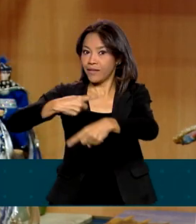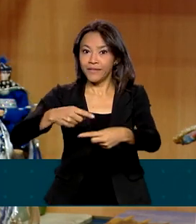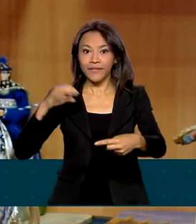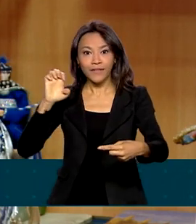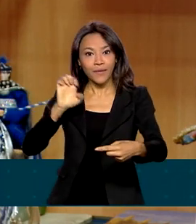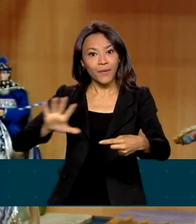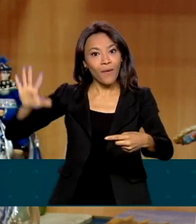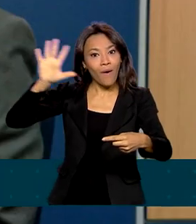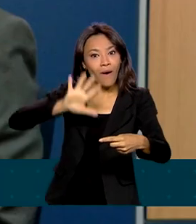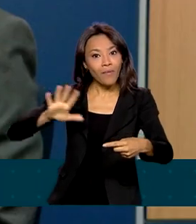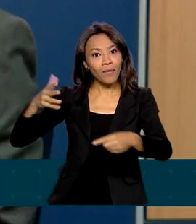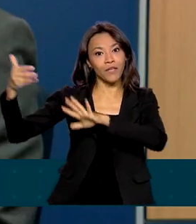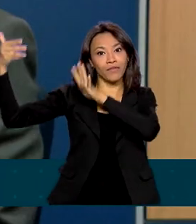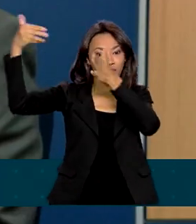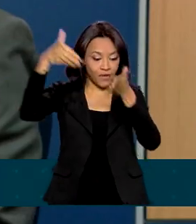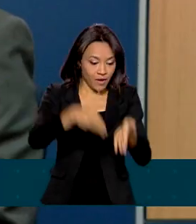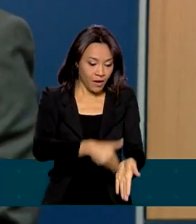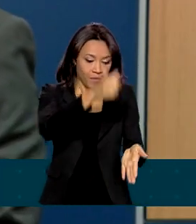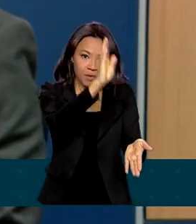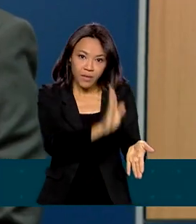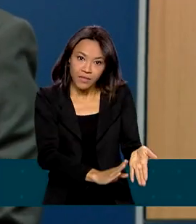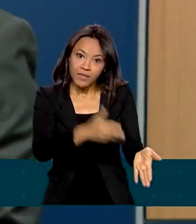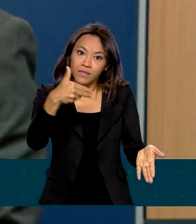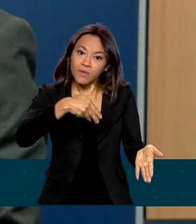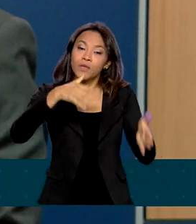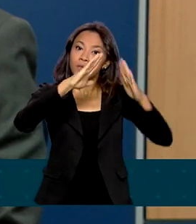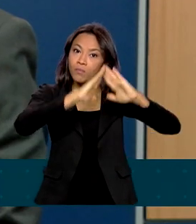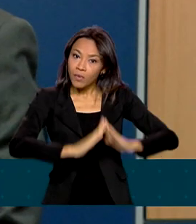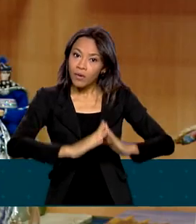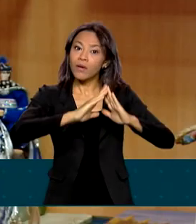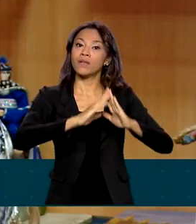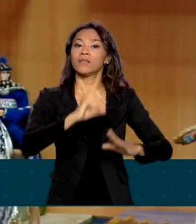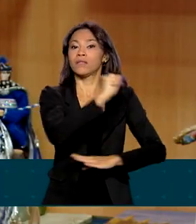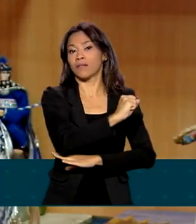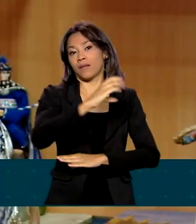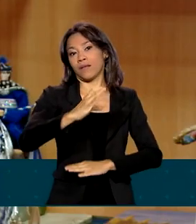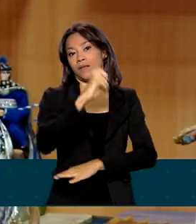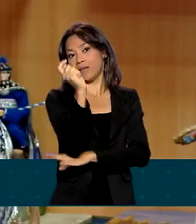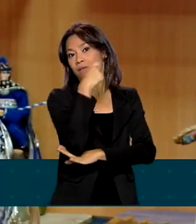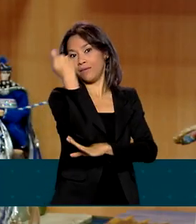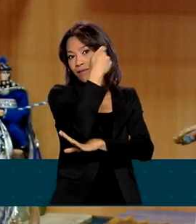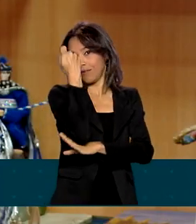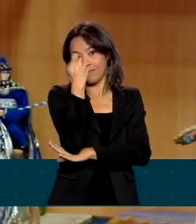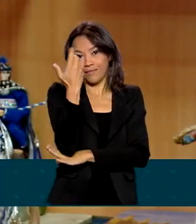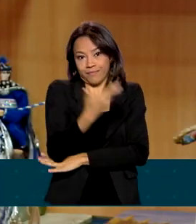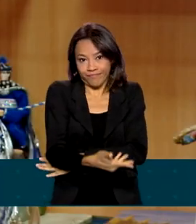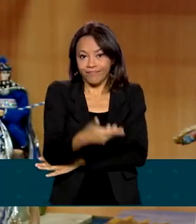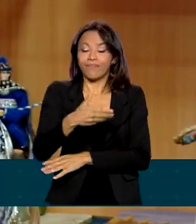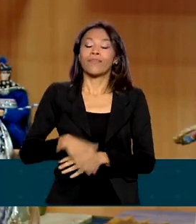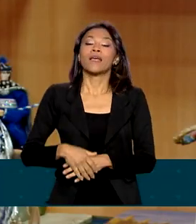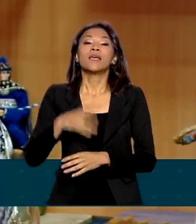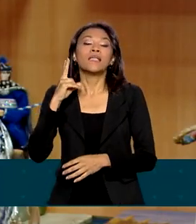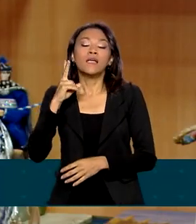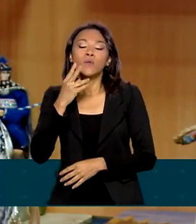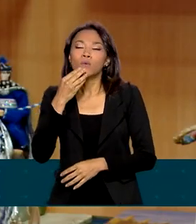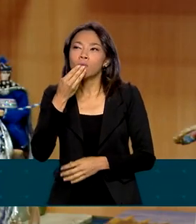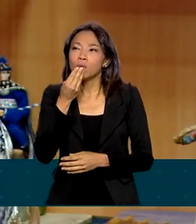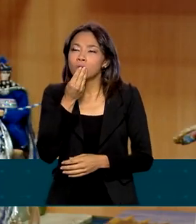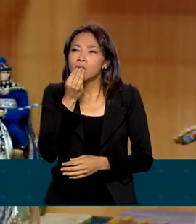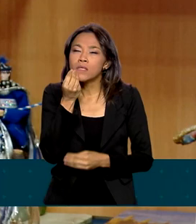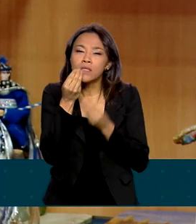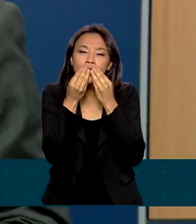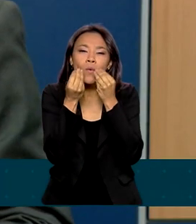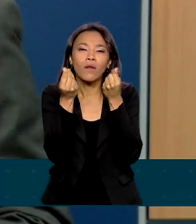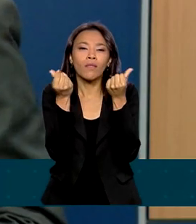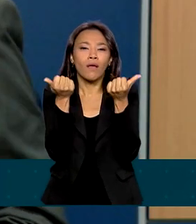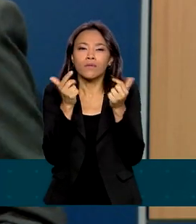os brasileiros que são da Serra Gaúcha e da Serra Catarinense então a gente é vezes tem um vinho que tem um sabor diferente mas a mesma